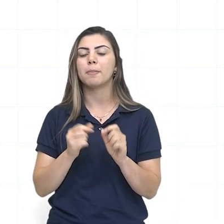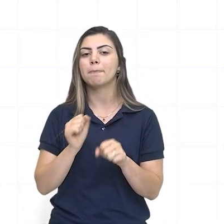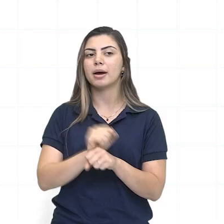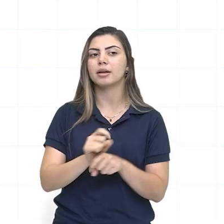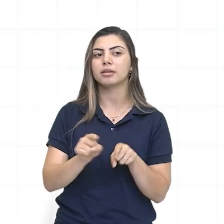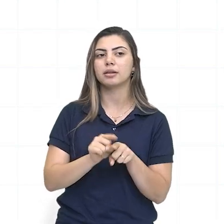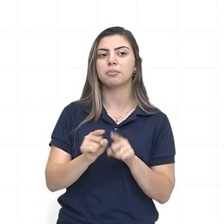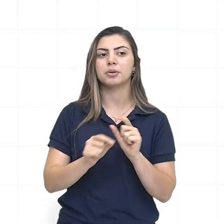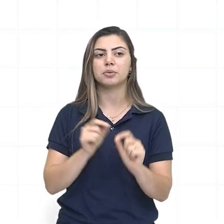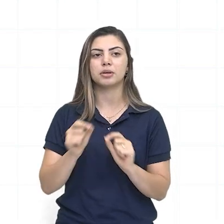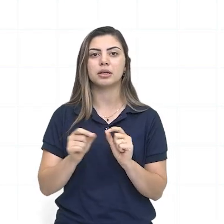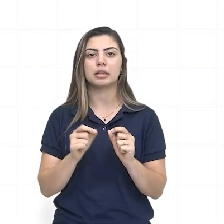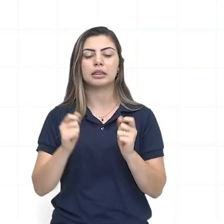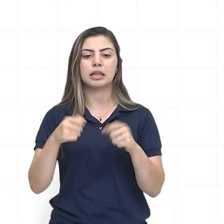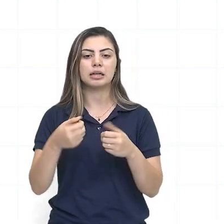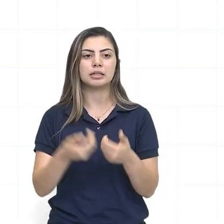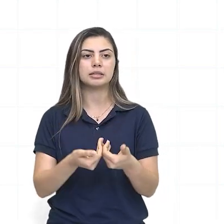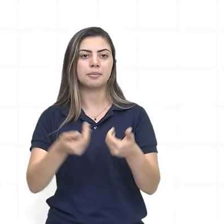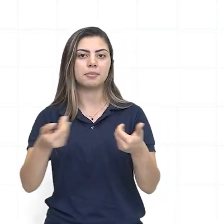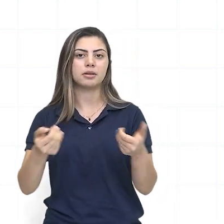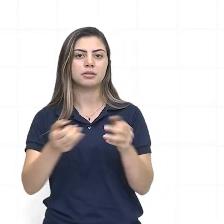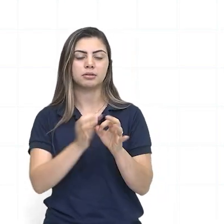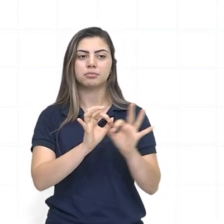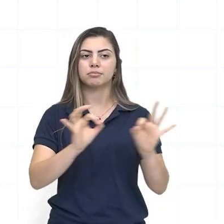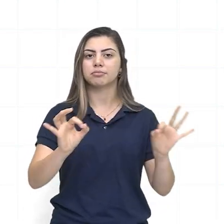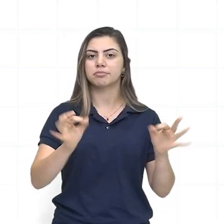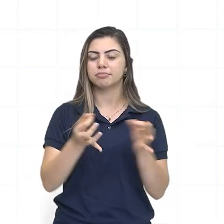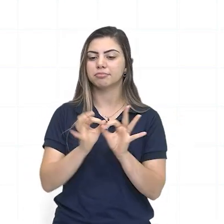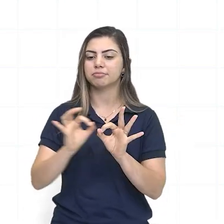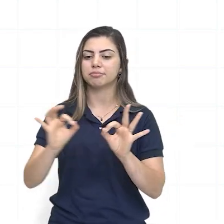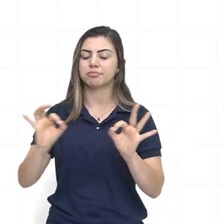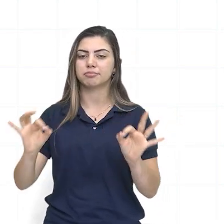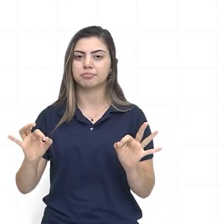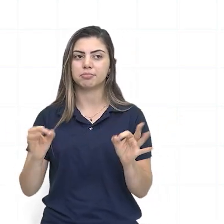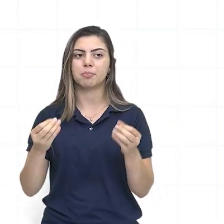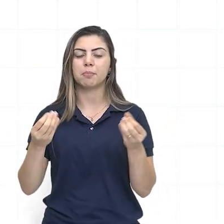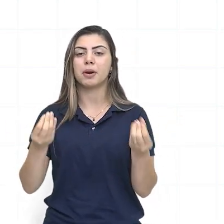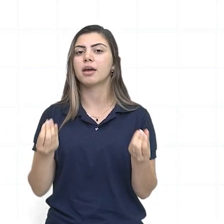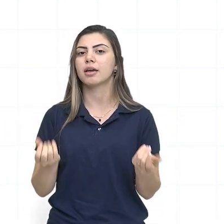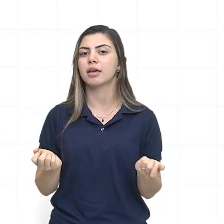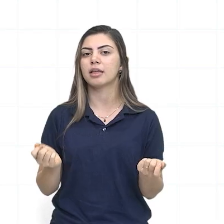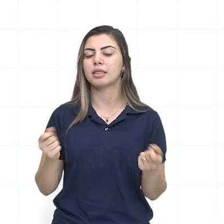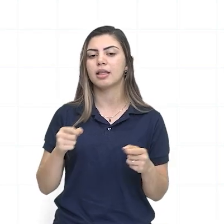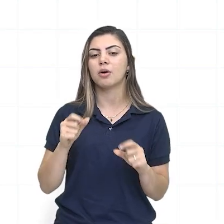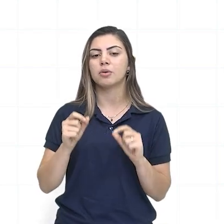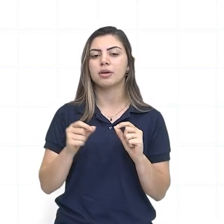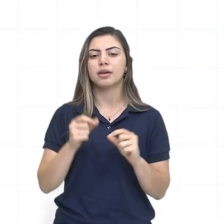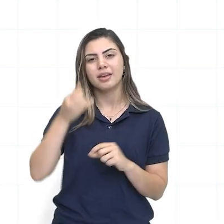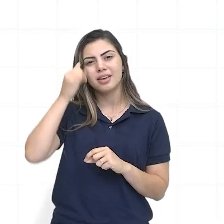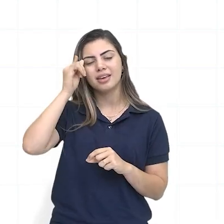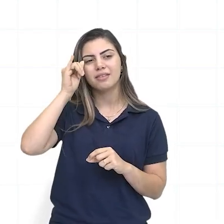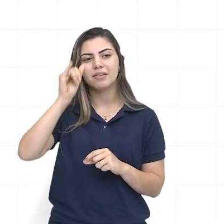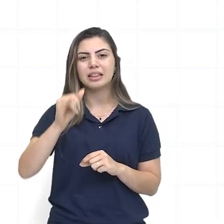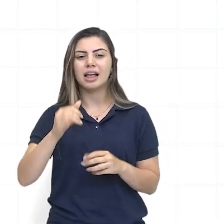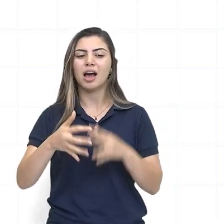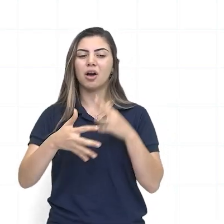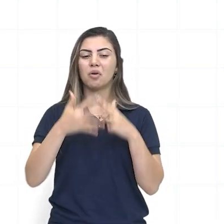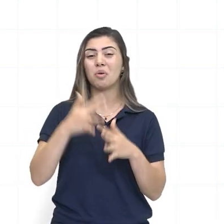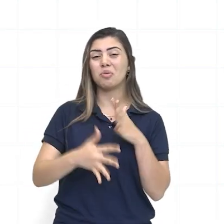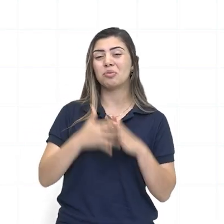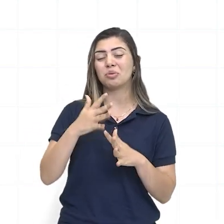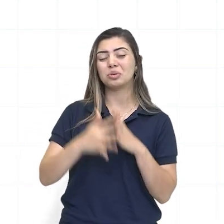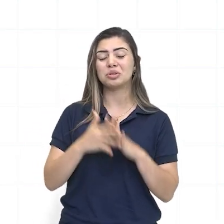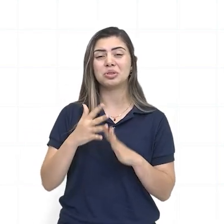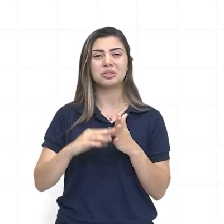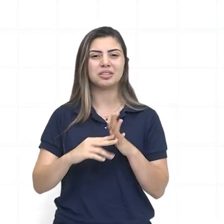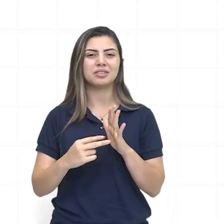separação de termos na frase, no enunciado, para que se evite a ambiguidade na interpretação,